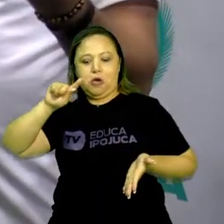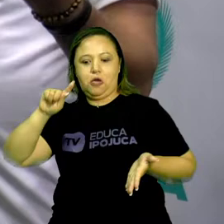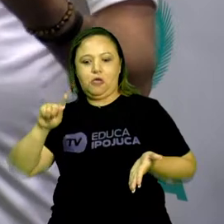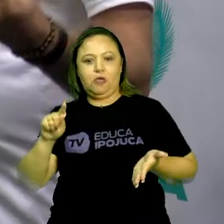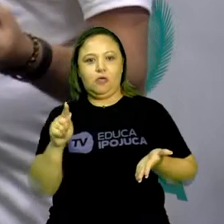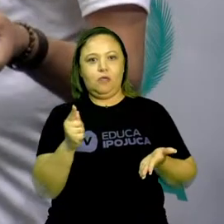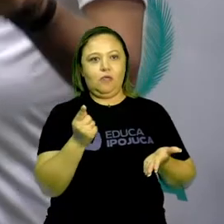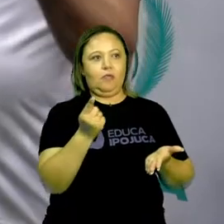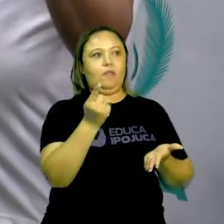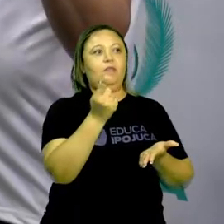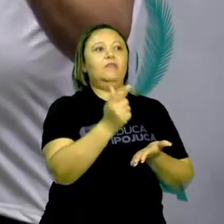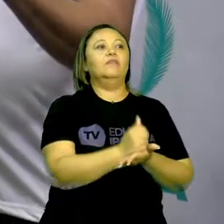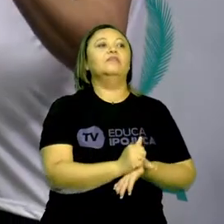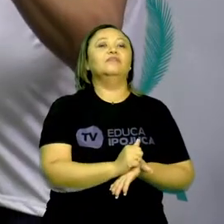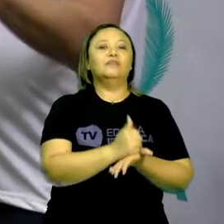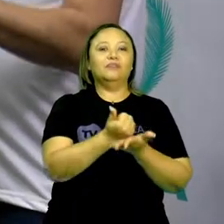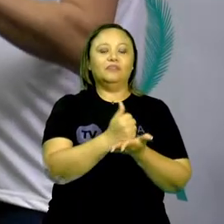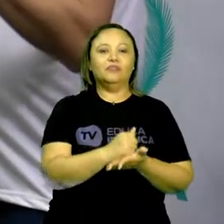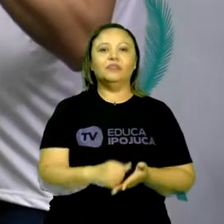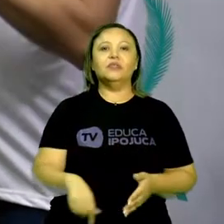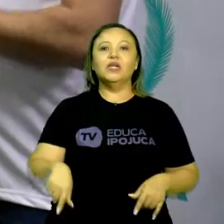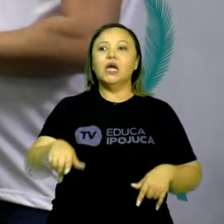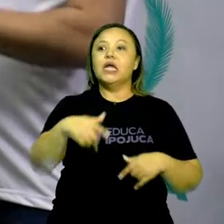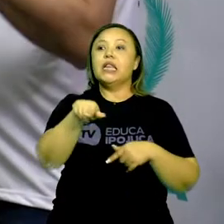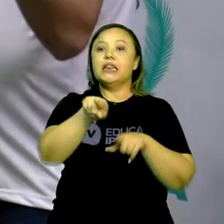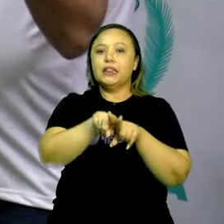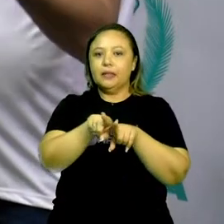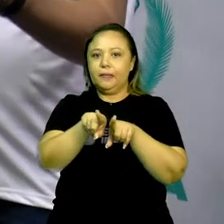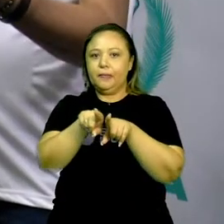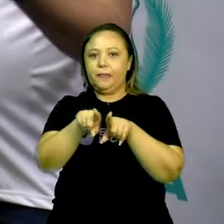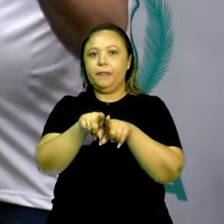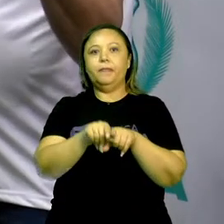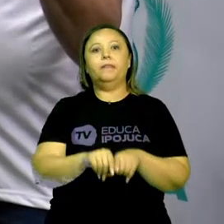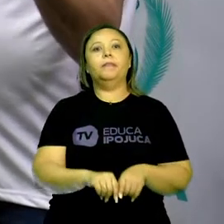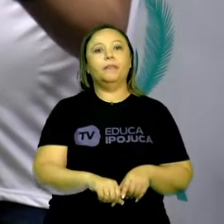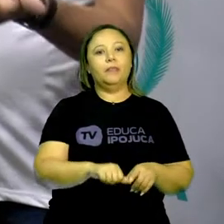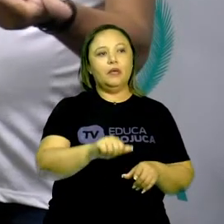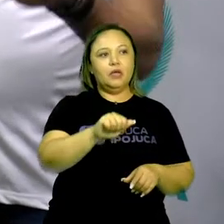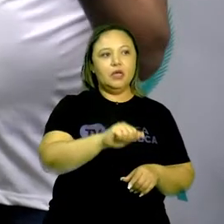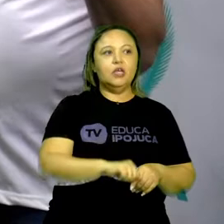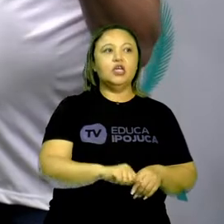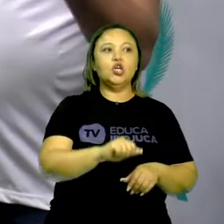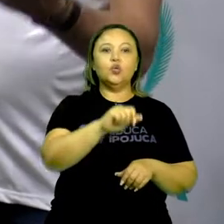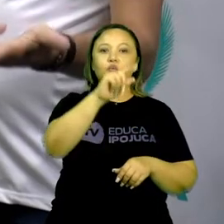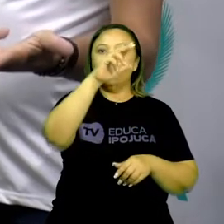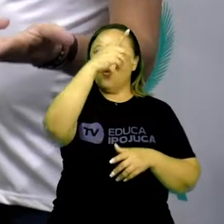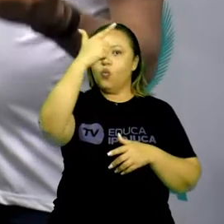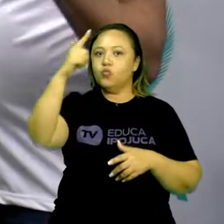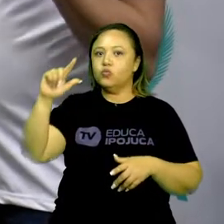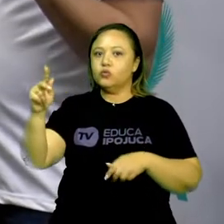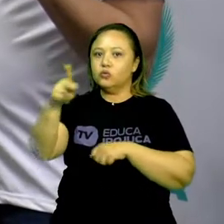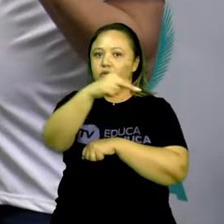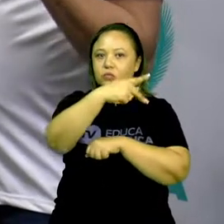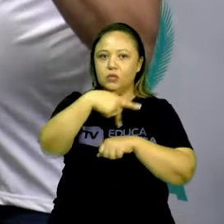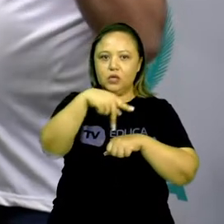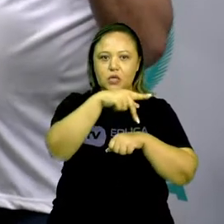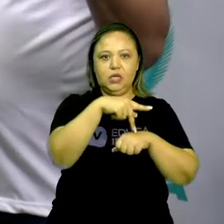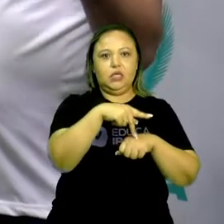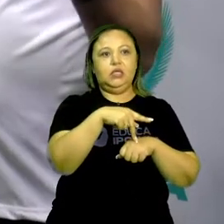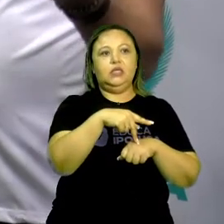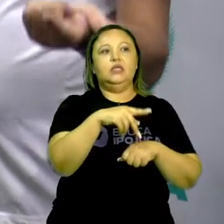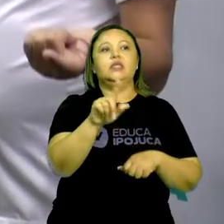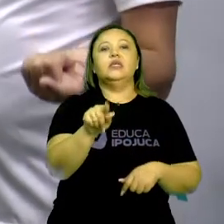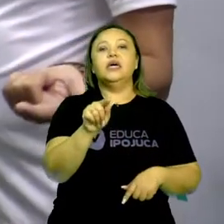ainda deu lucro. Também foi sucesso em outros países como Argentina, Chile e Venezuela.